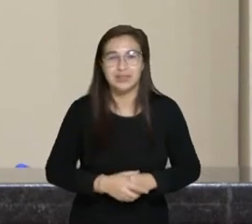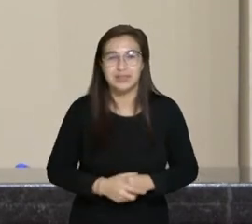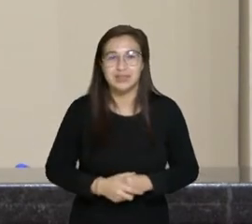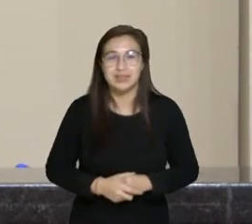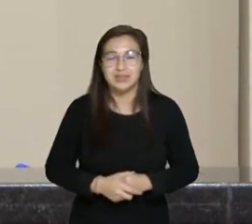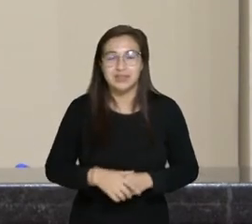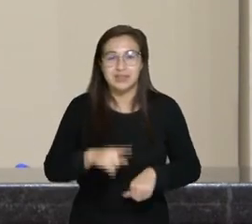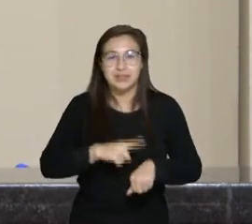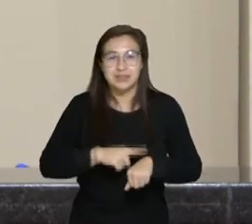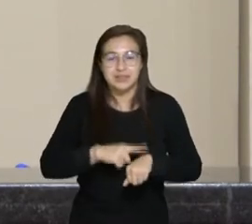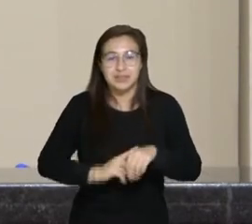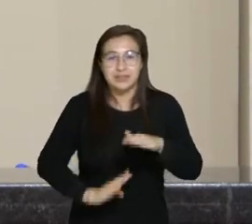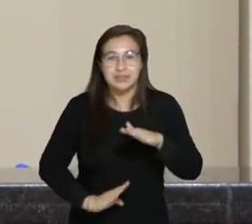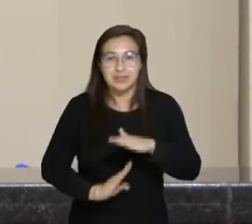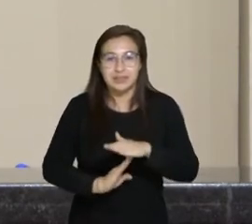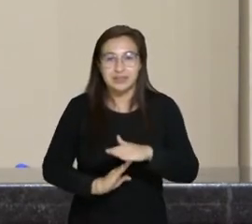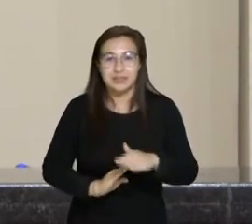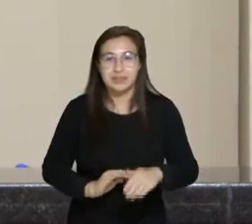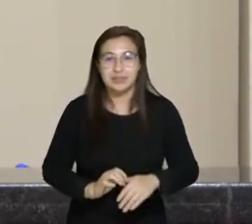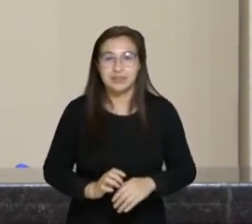tem o tempo regimental